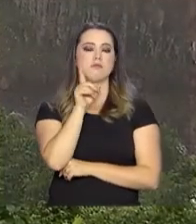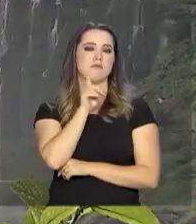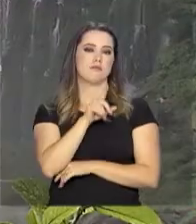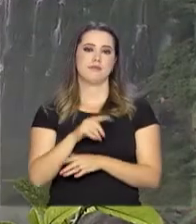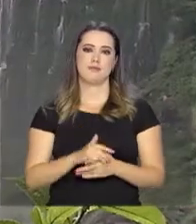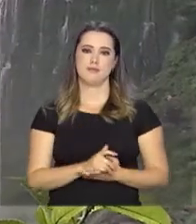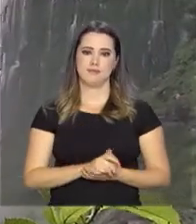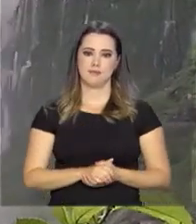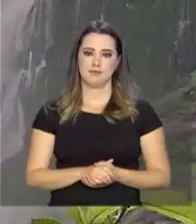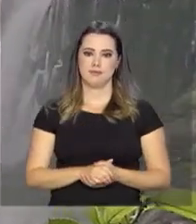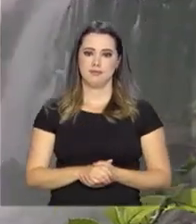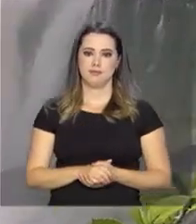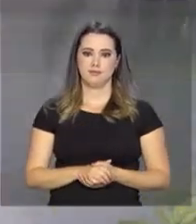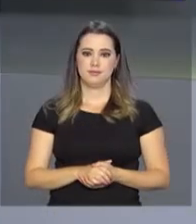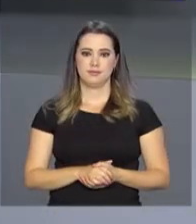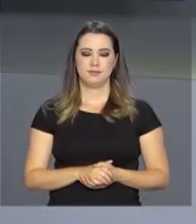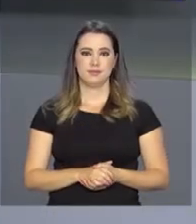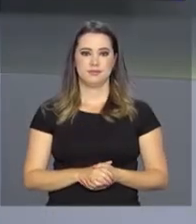e Estados Unidos.